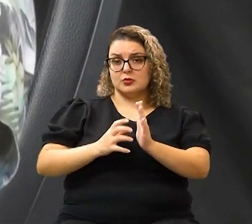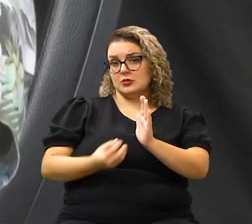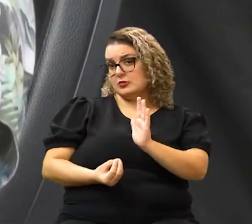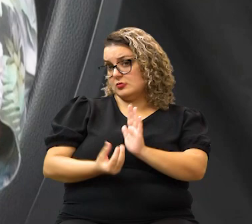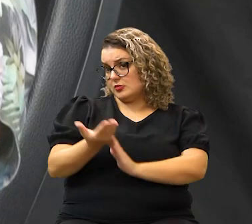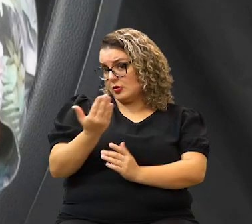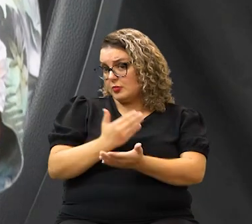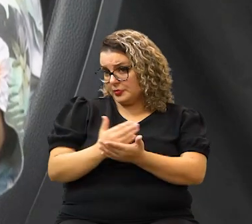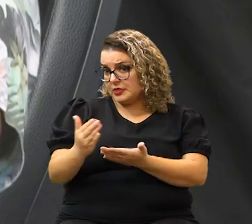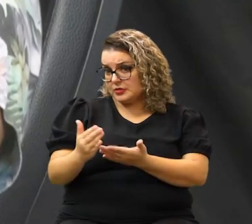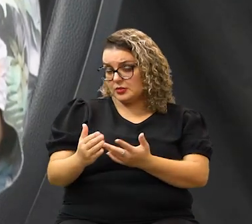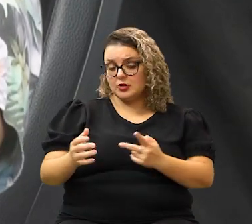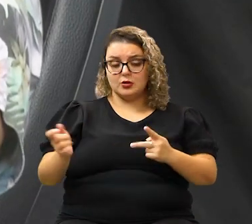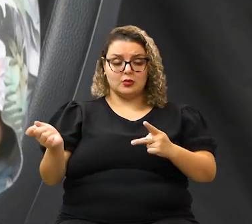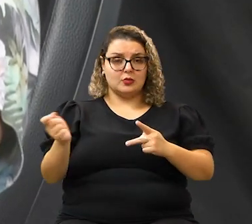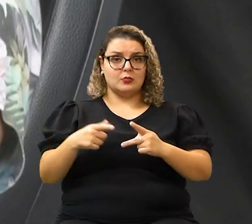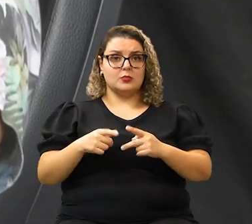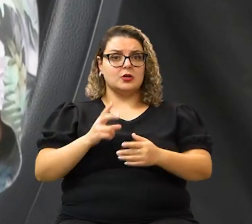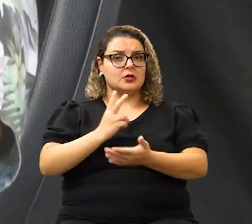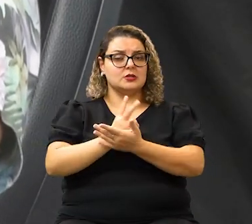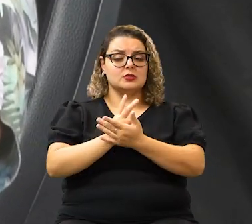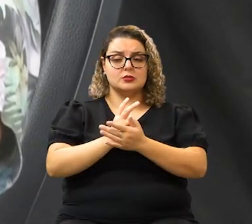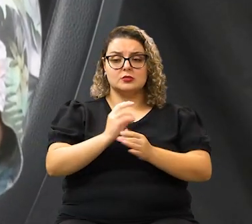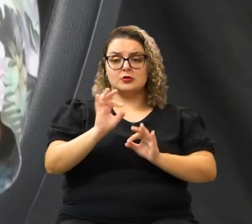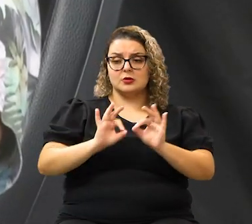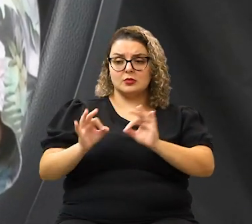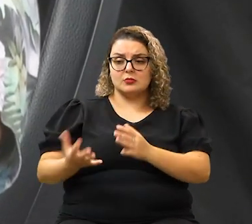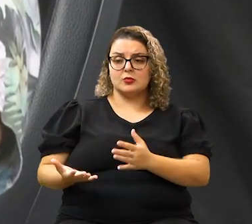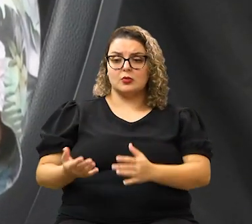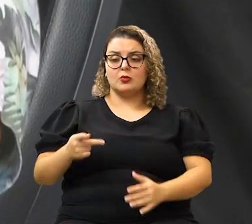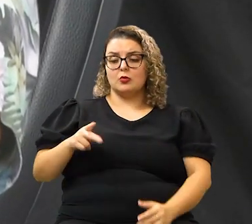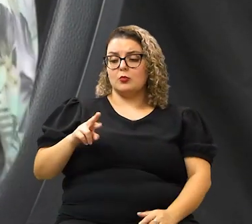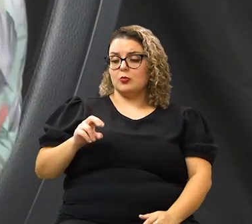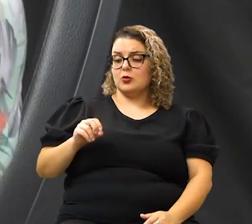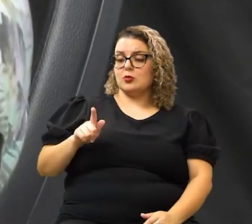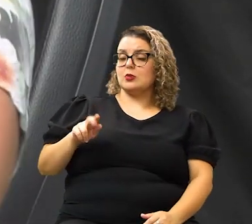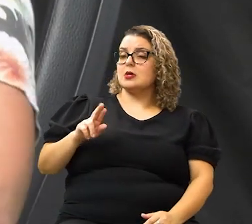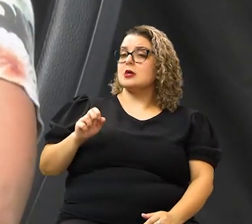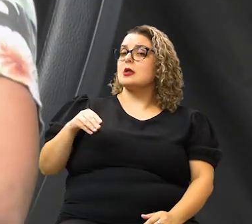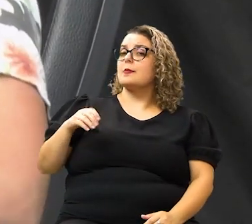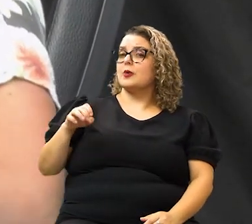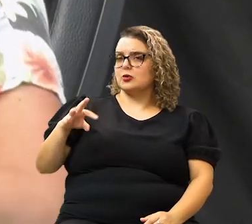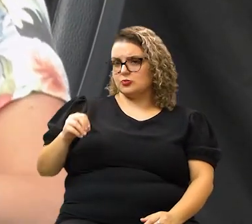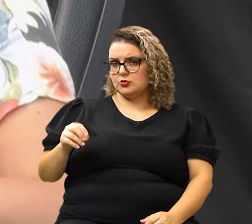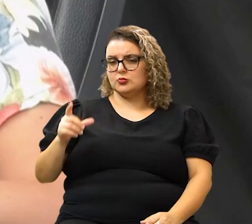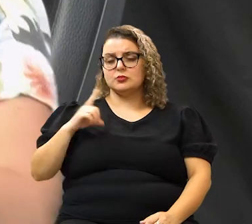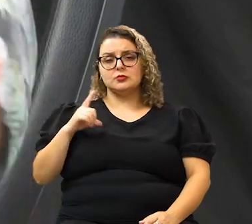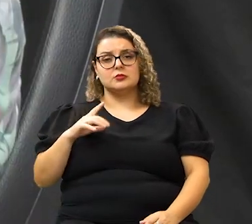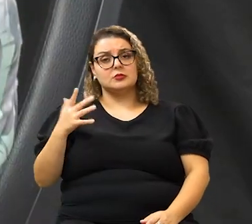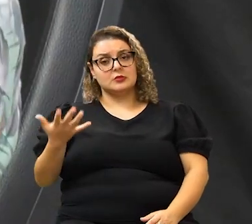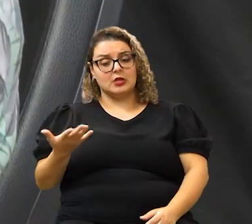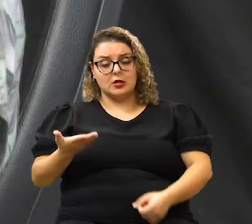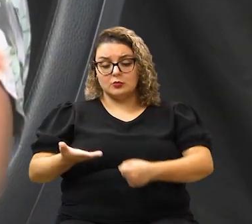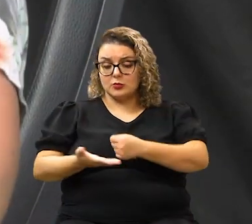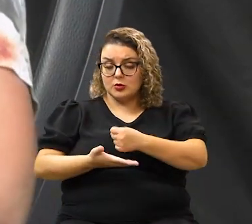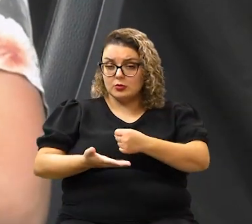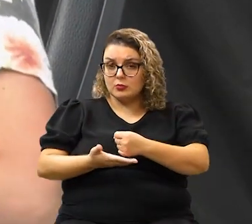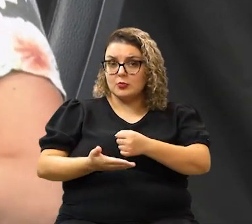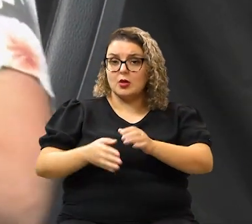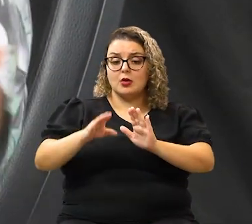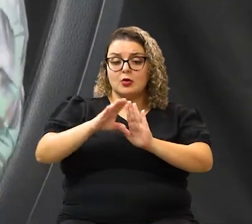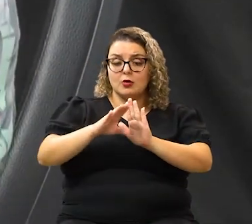se organizou do ponto de vista programático. Né? Então, nós temos ali os princípios, o programa do partido, que é